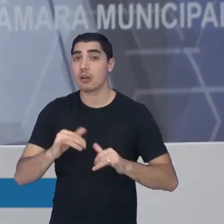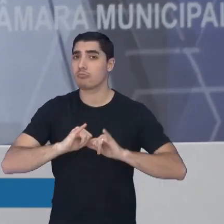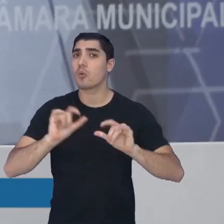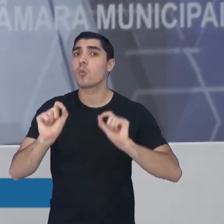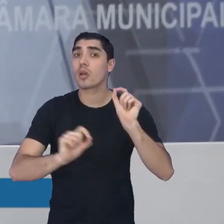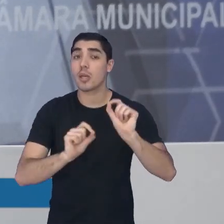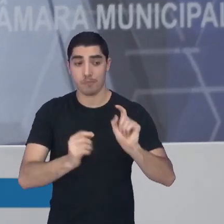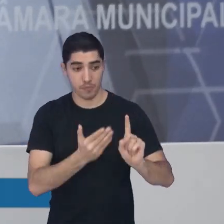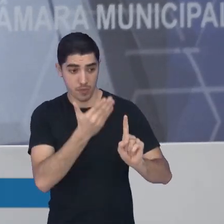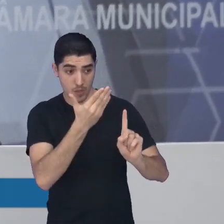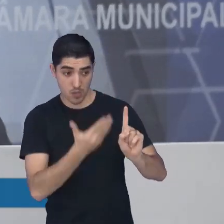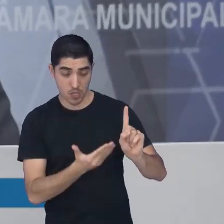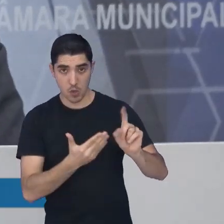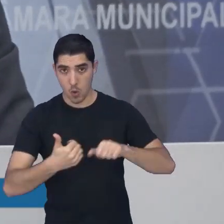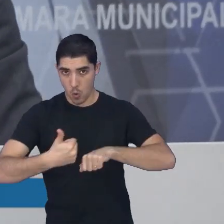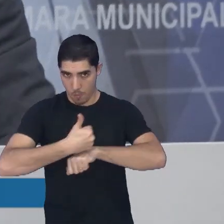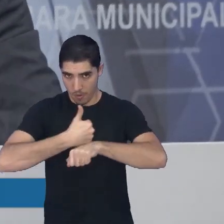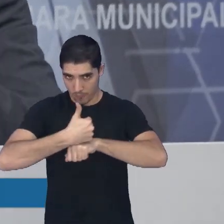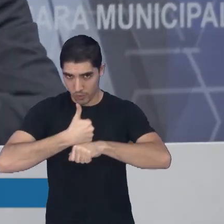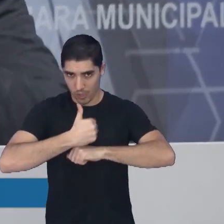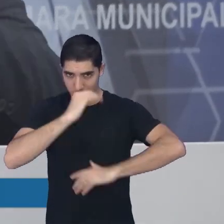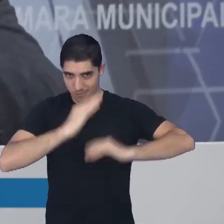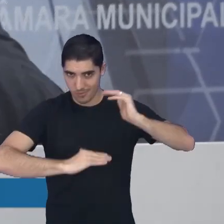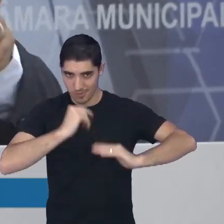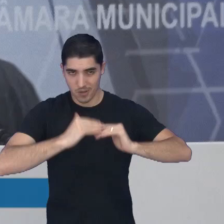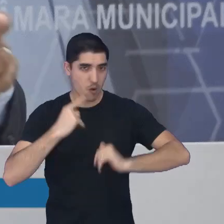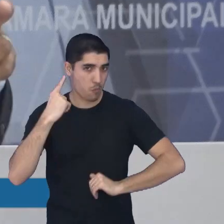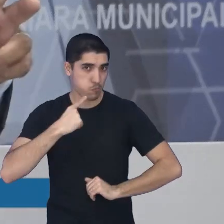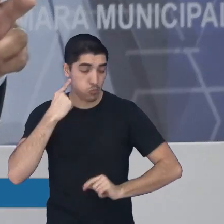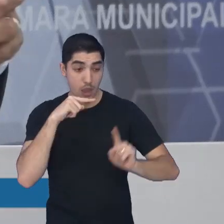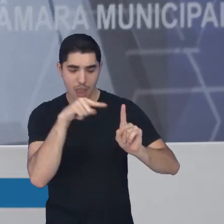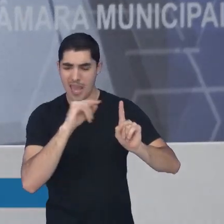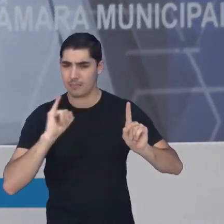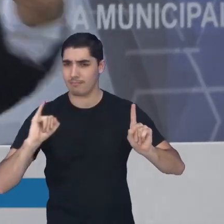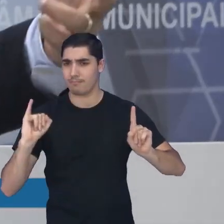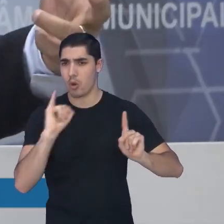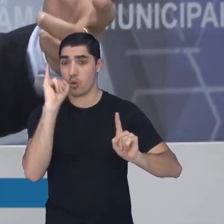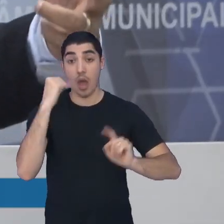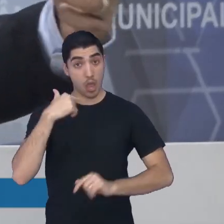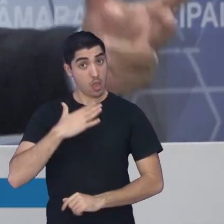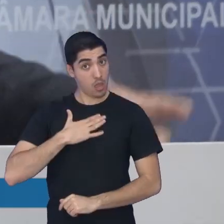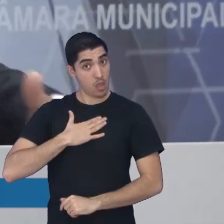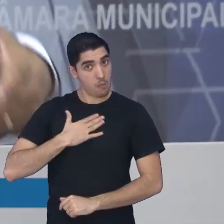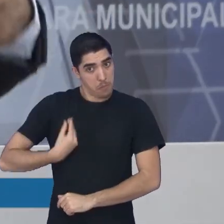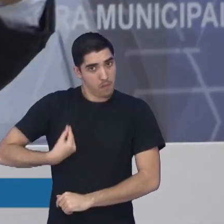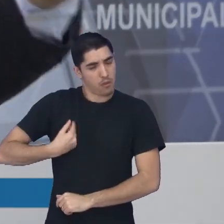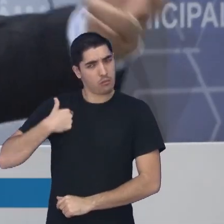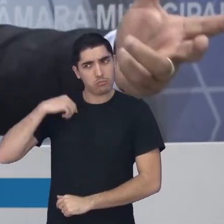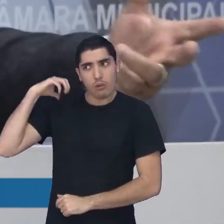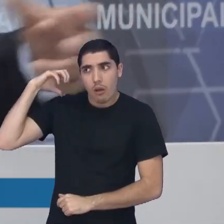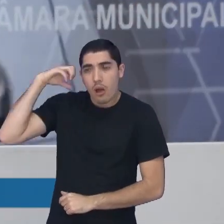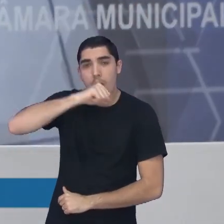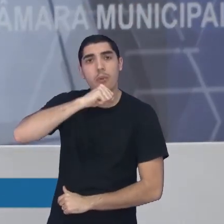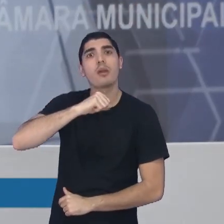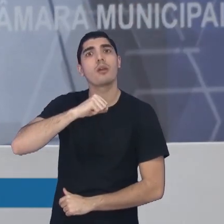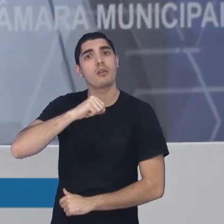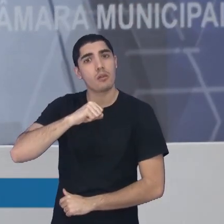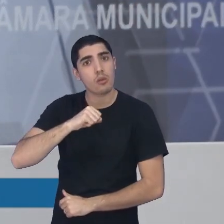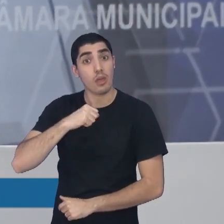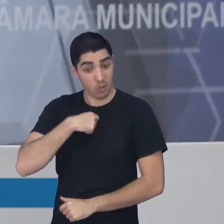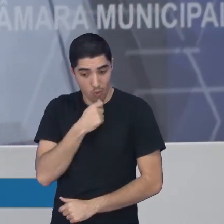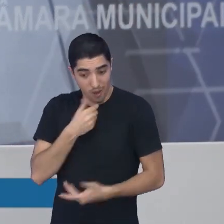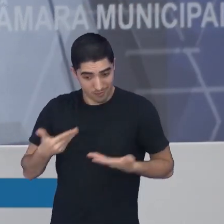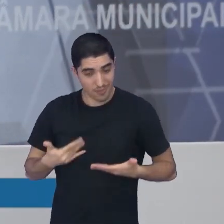direito. Olha só que eu aprendi isso durante a minha vida e que eu estou ainda em curso dela, não